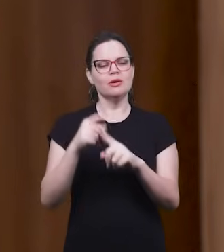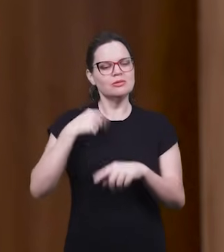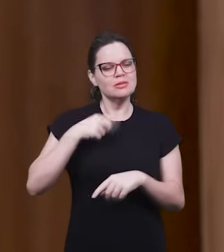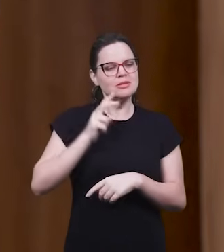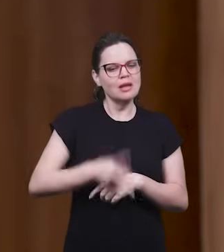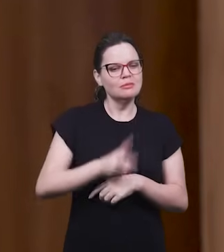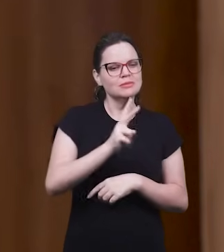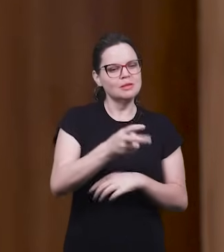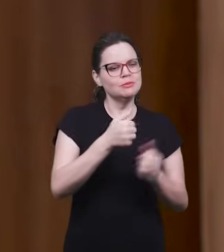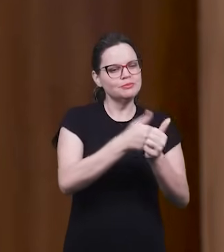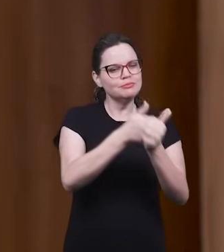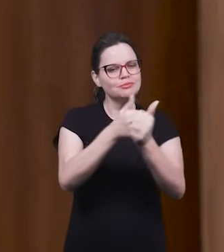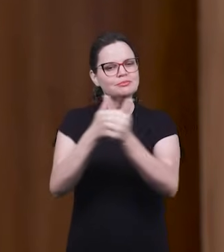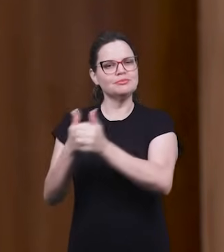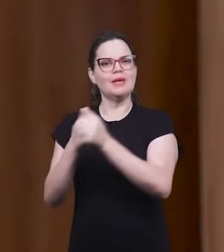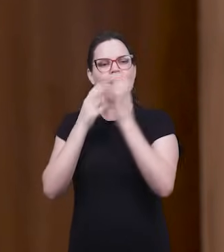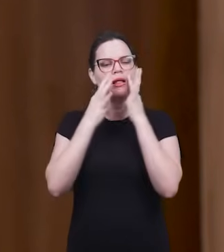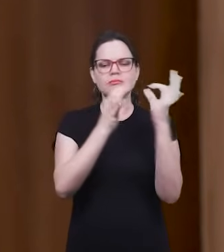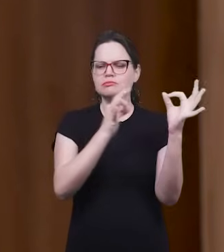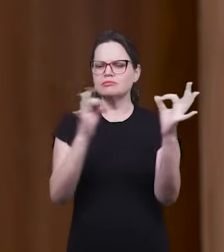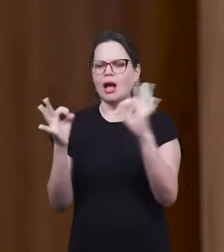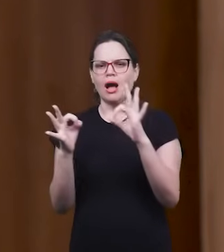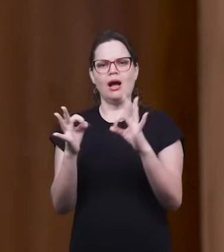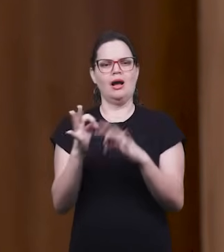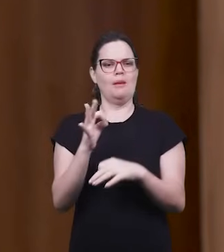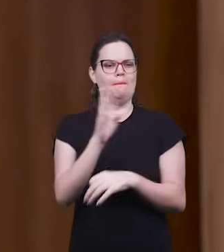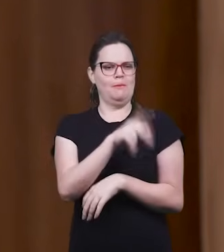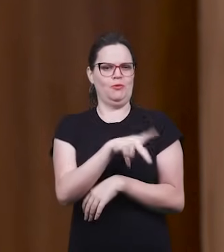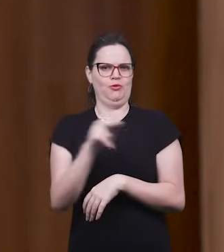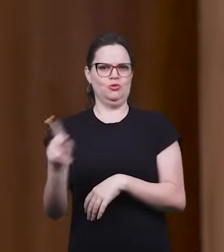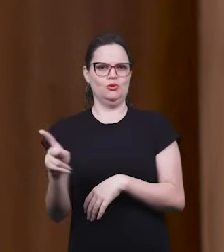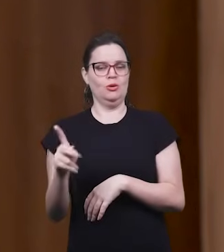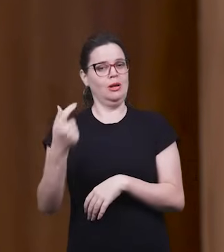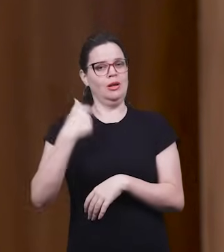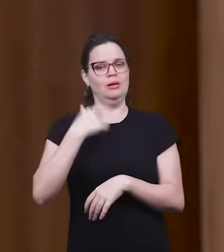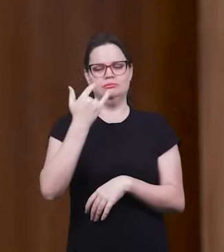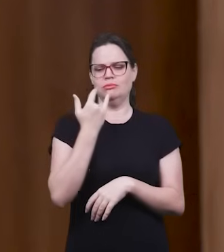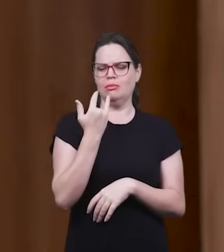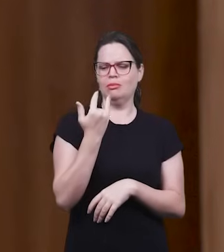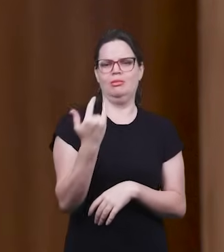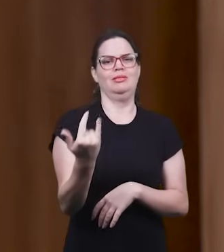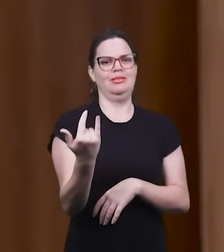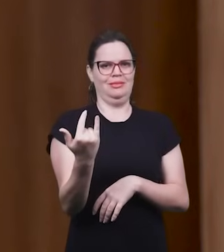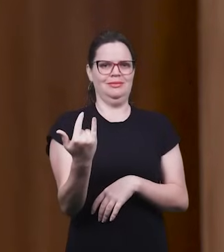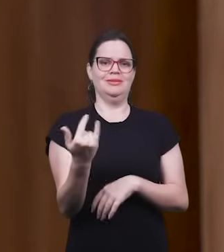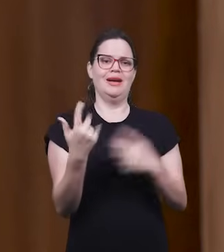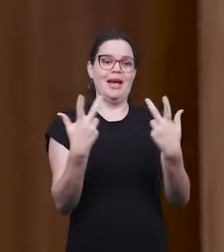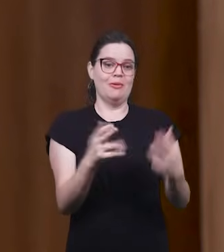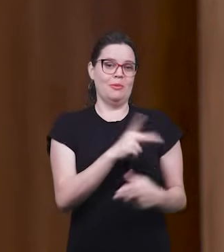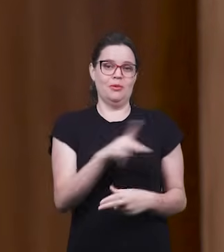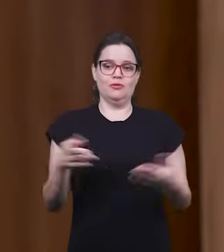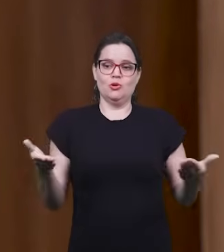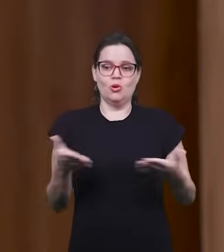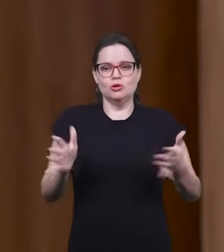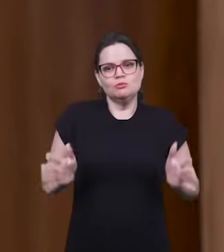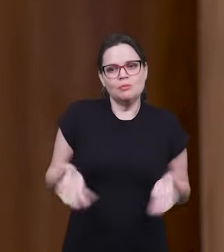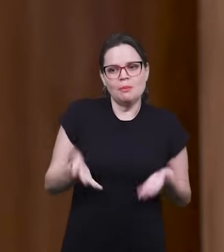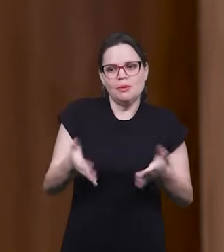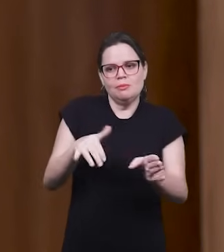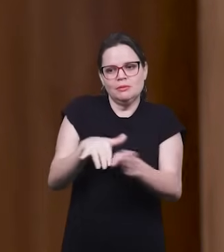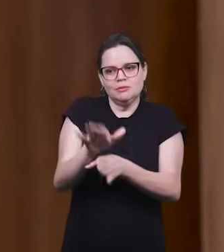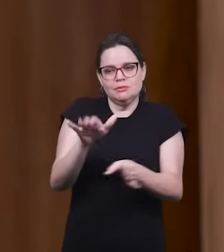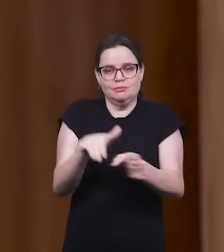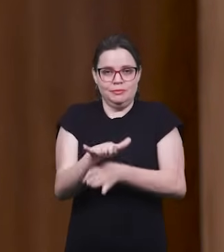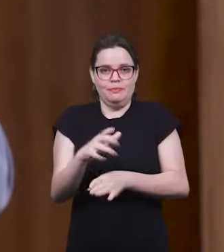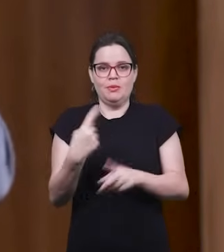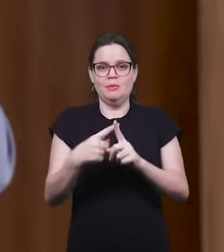tempo. O professor encaminha sempre o aluno, entendeu? Então, o aluno presta atenção